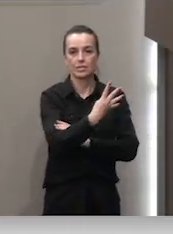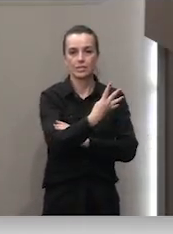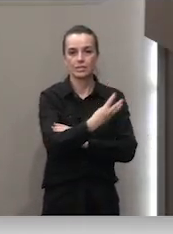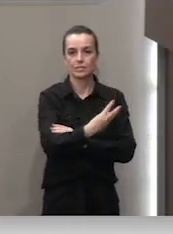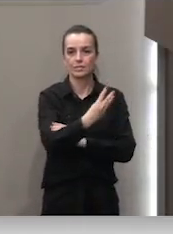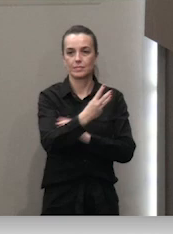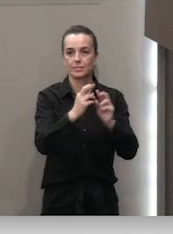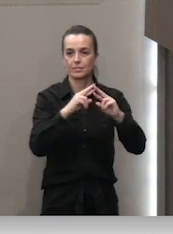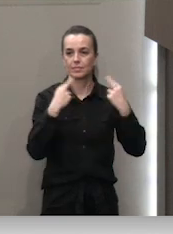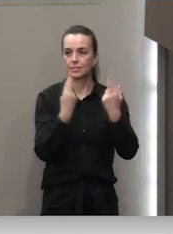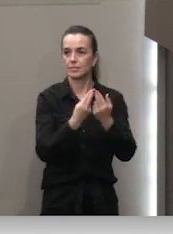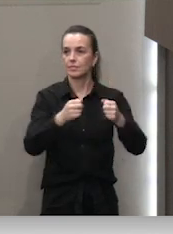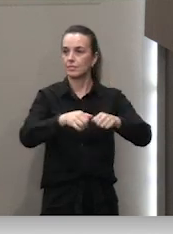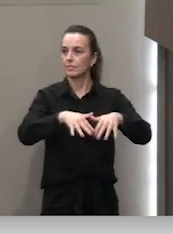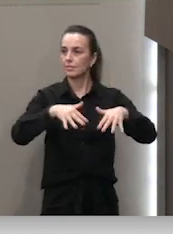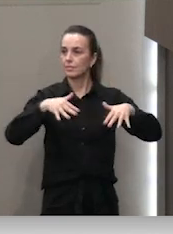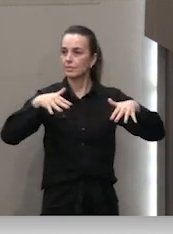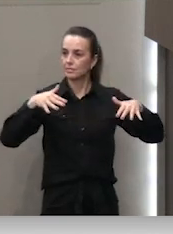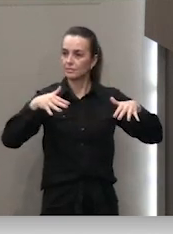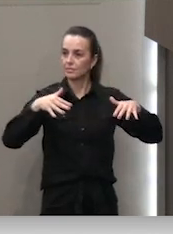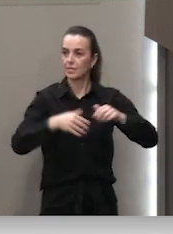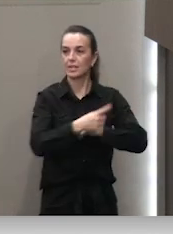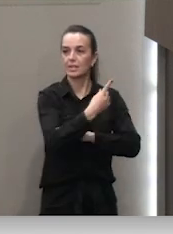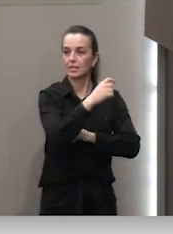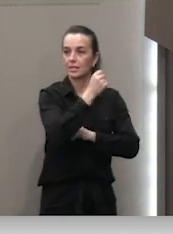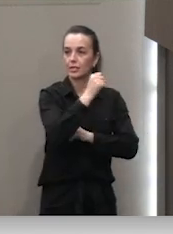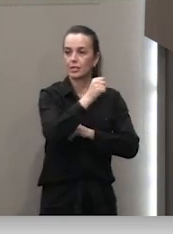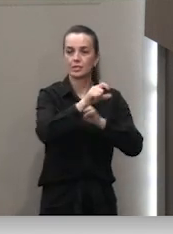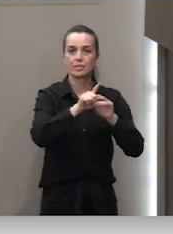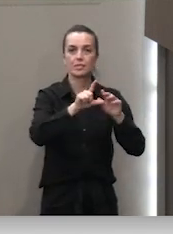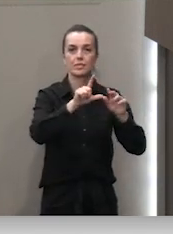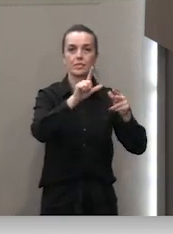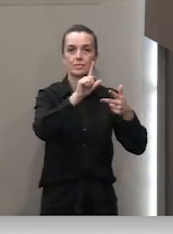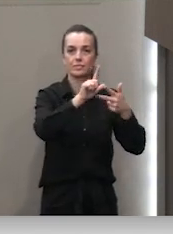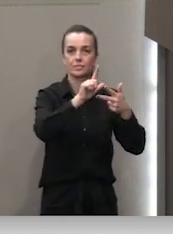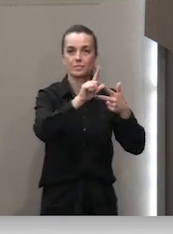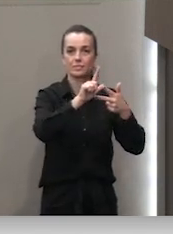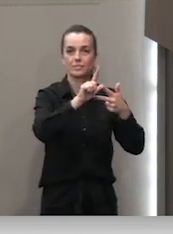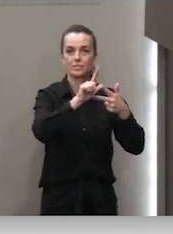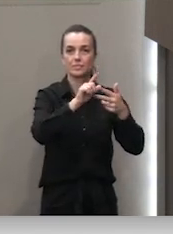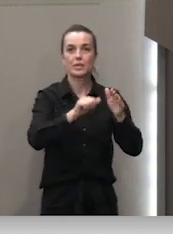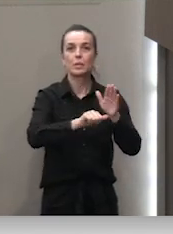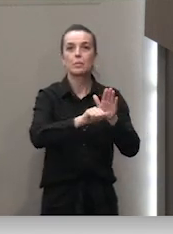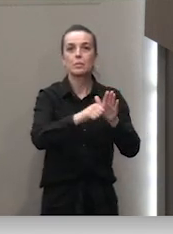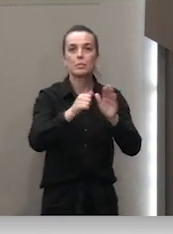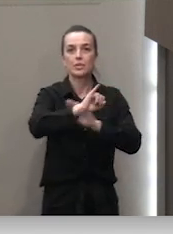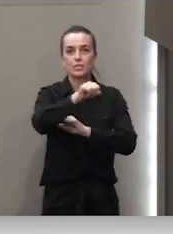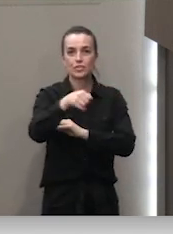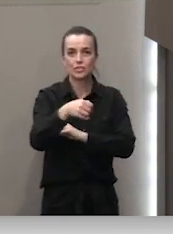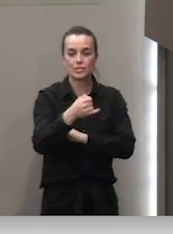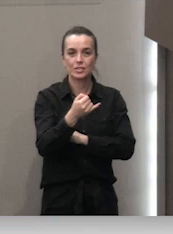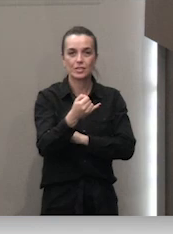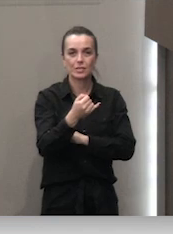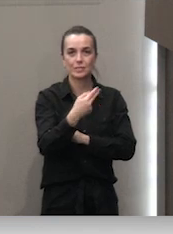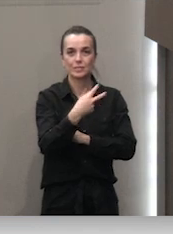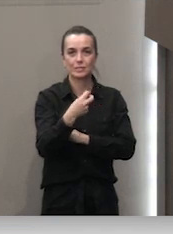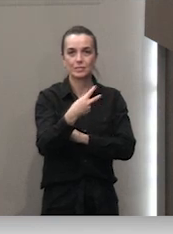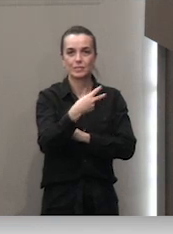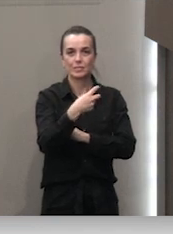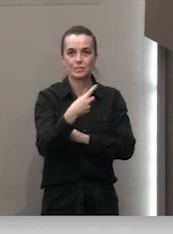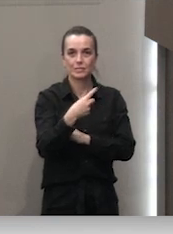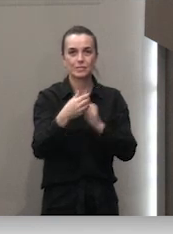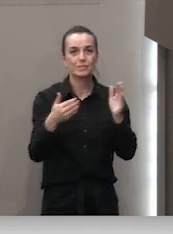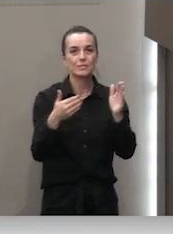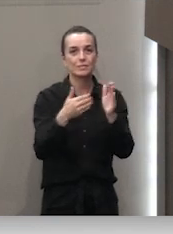43ª reunião plenária da 18ª legislatura, de 1º de janeiro de 2021 a 31